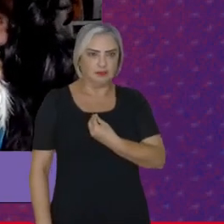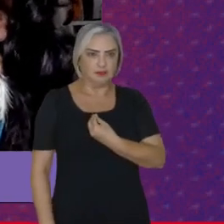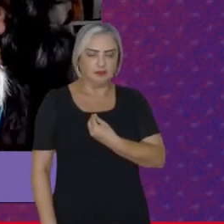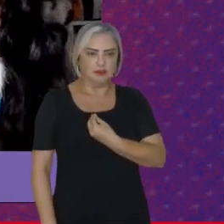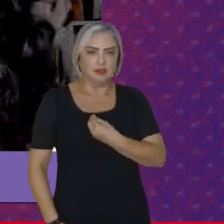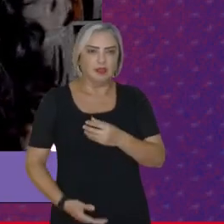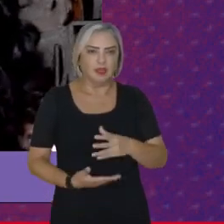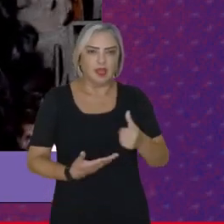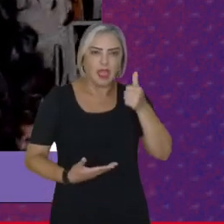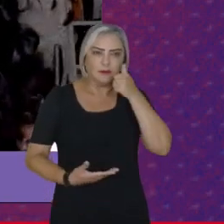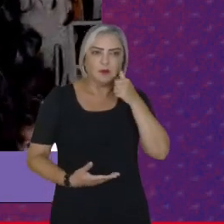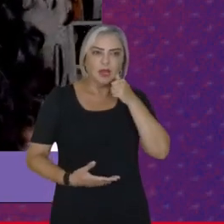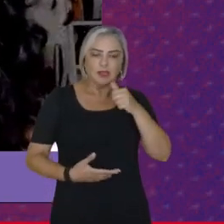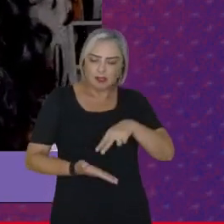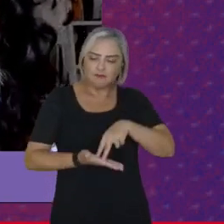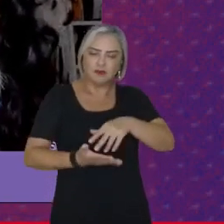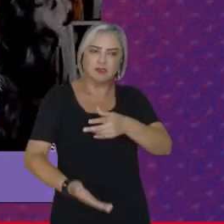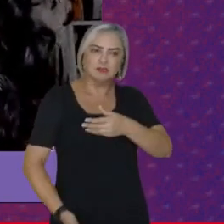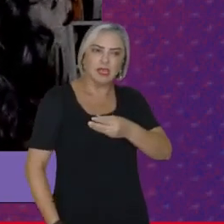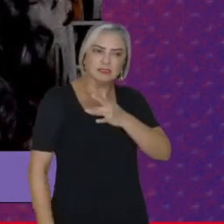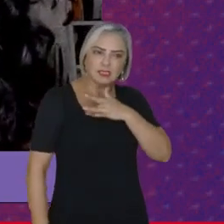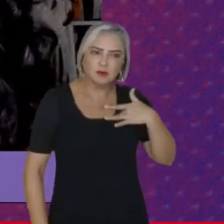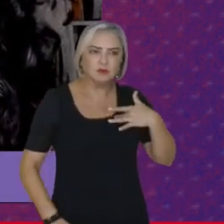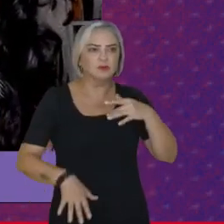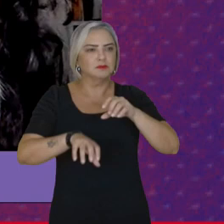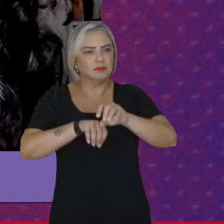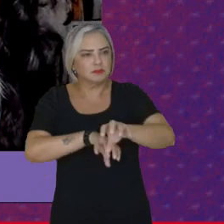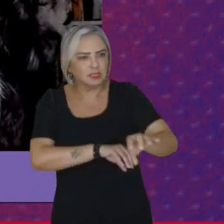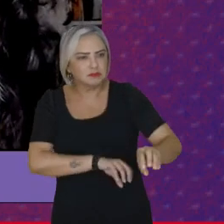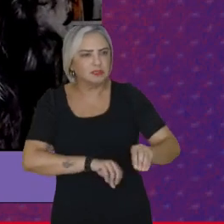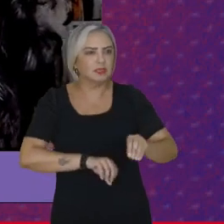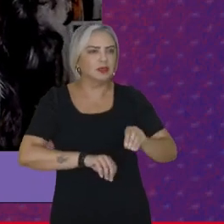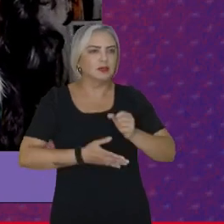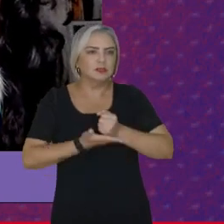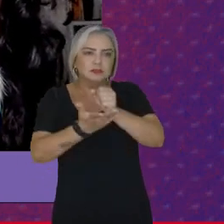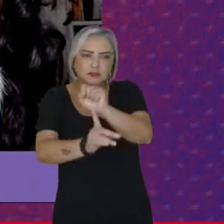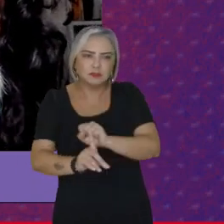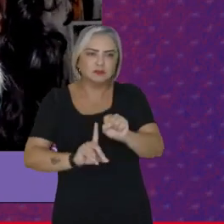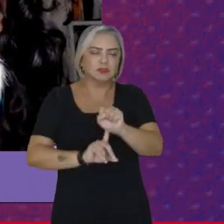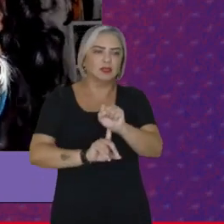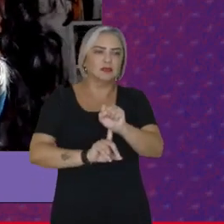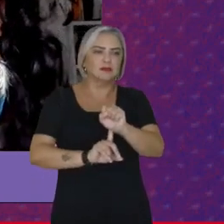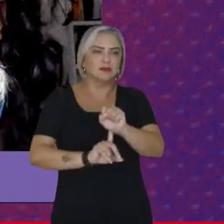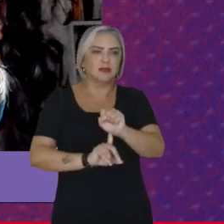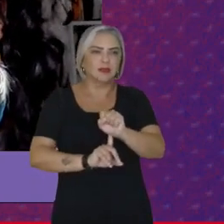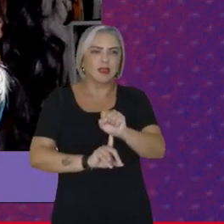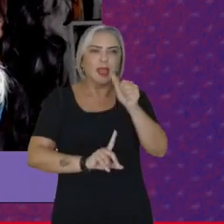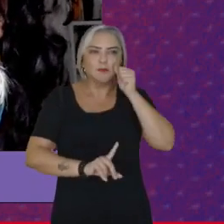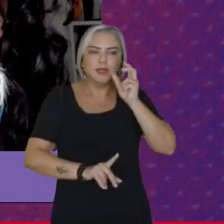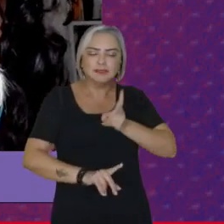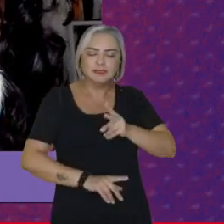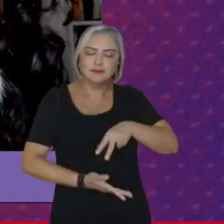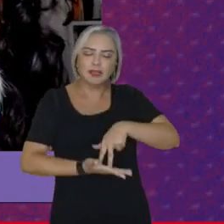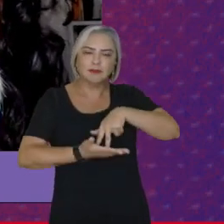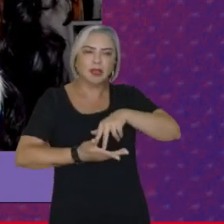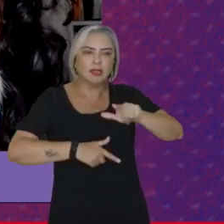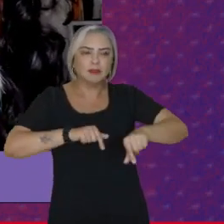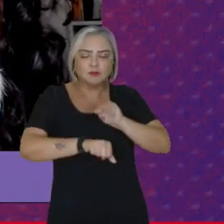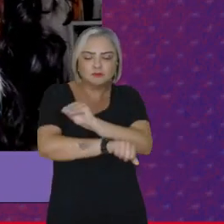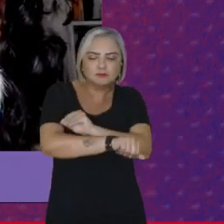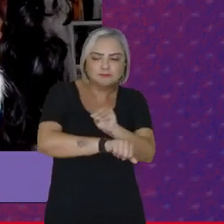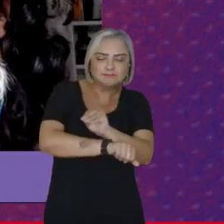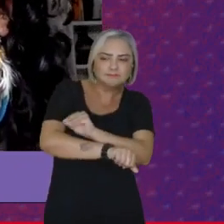frente da saúde, quem está à frente da educação, quem está à frente da assistência social, quem está à frente dos trabalhos de